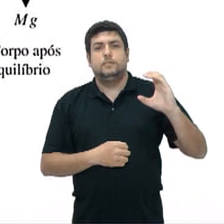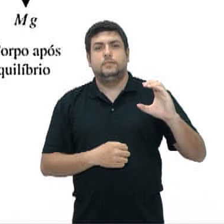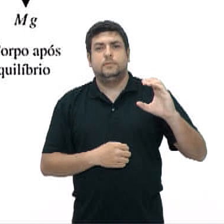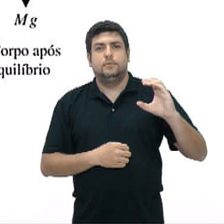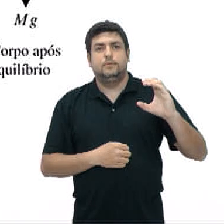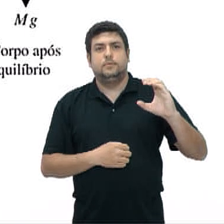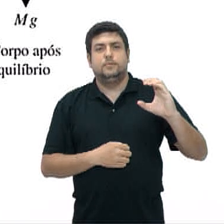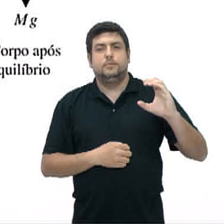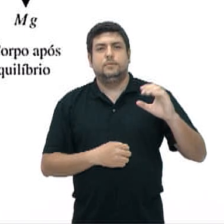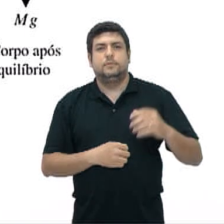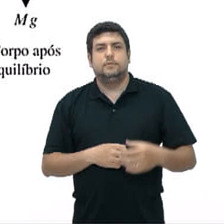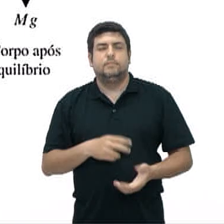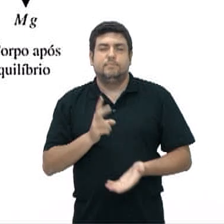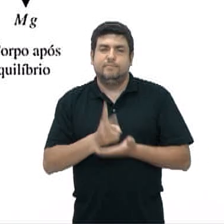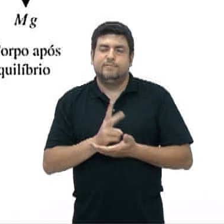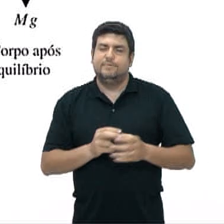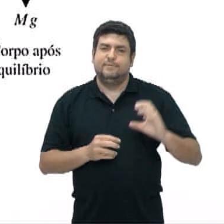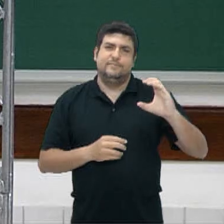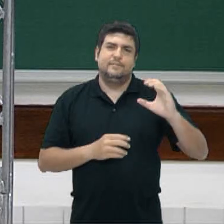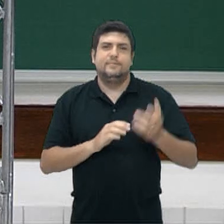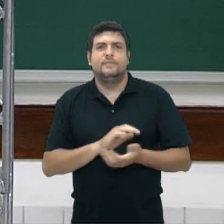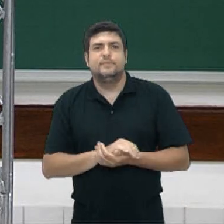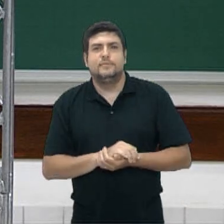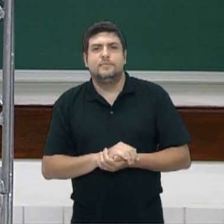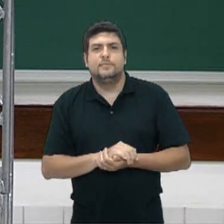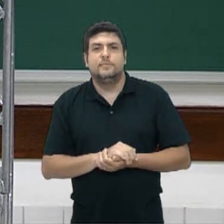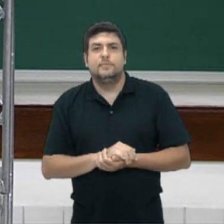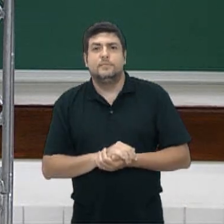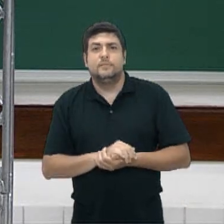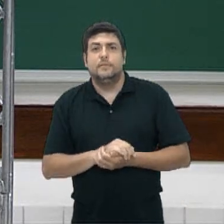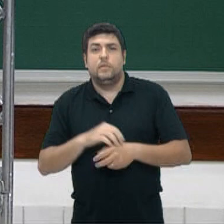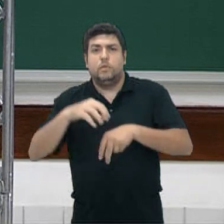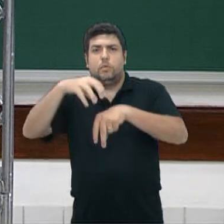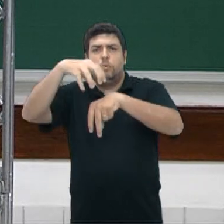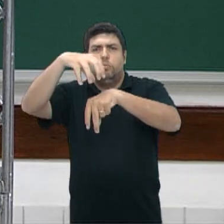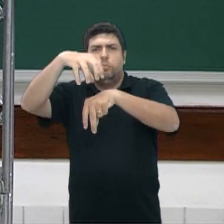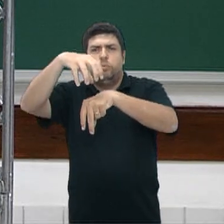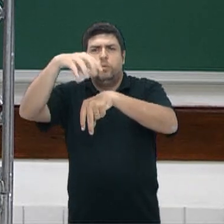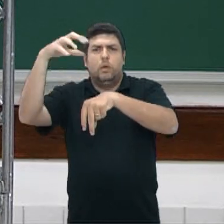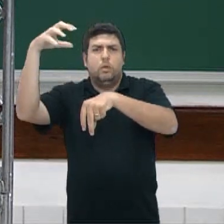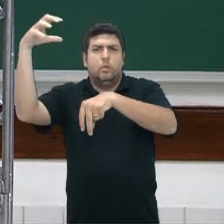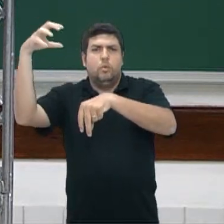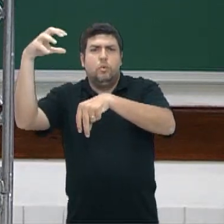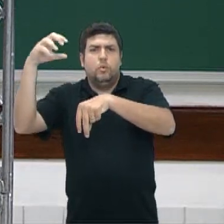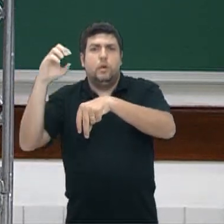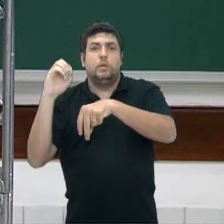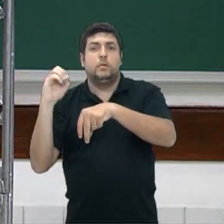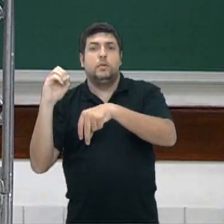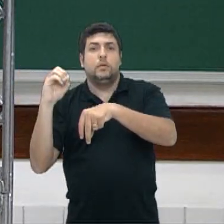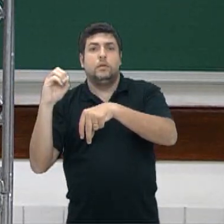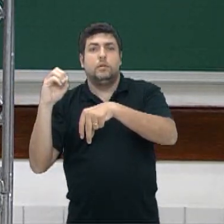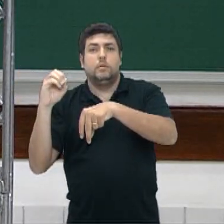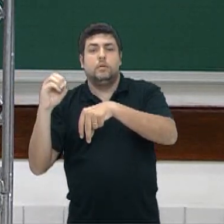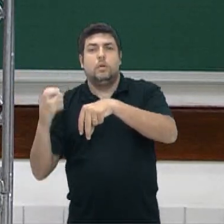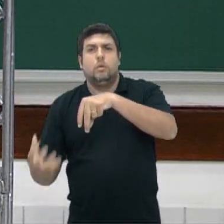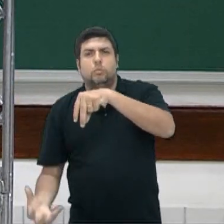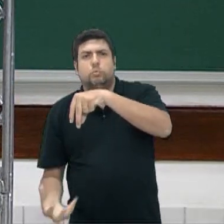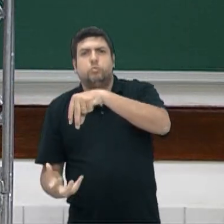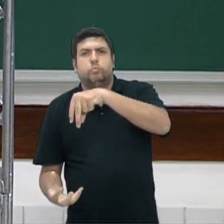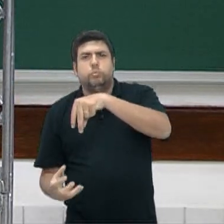A velha questão C. Questão nula. Por quê? Porque a força-peso e a força de arrasto, elas